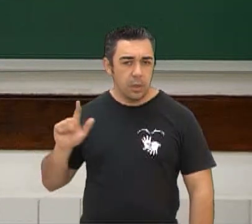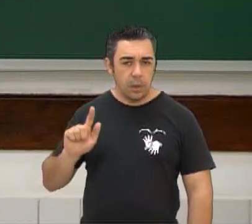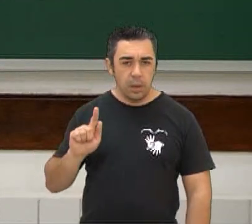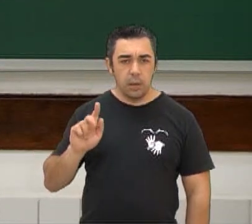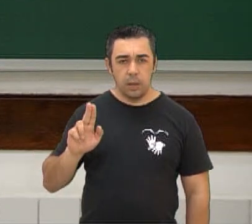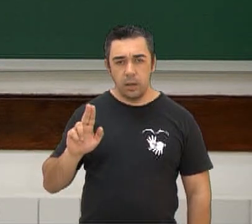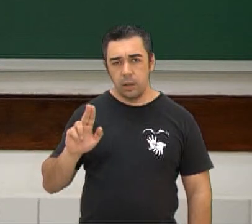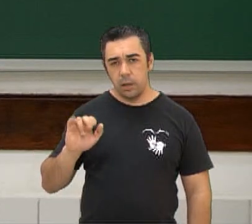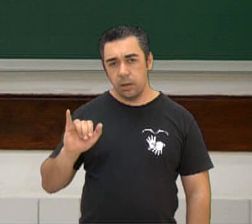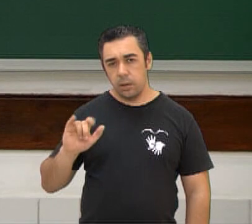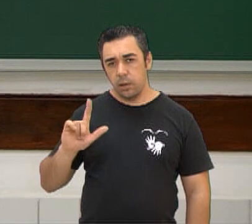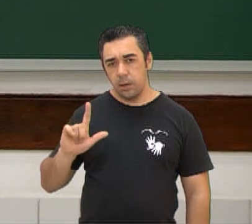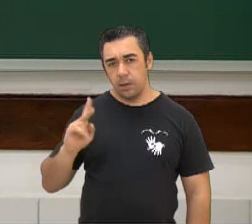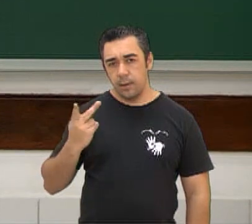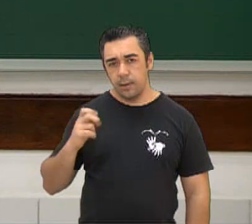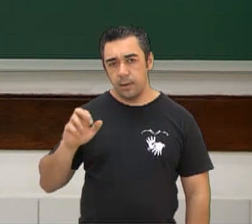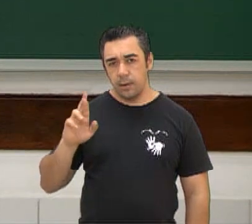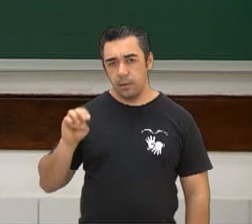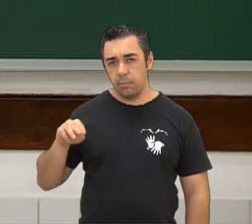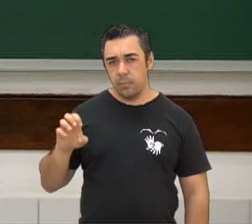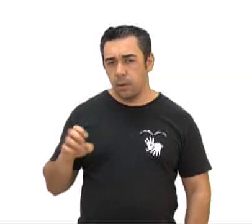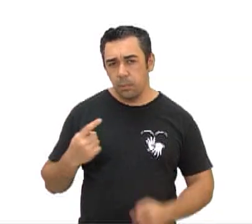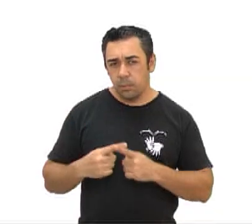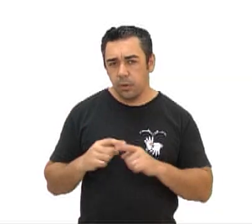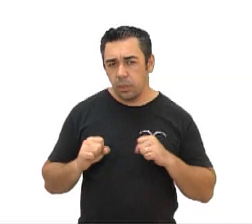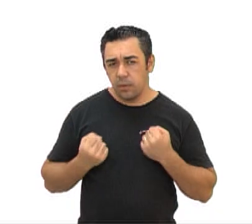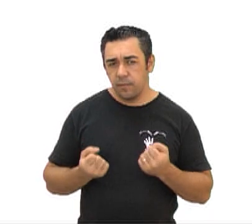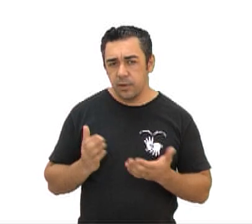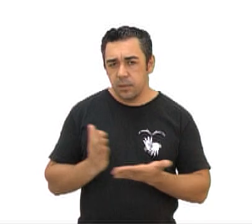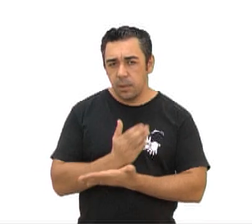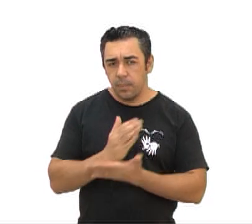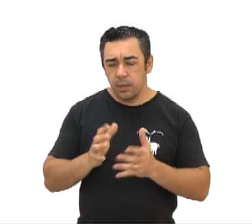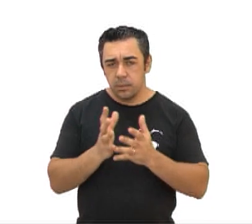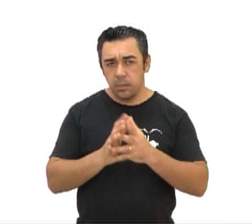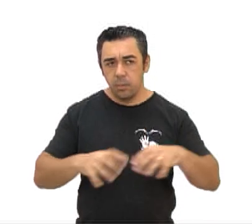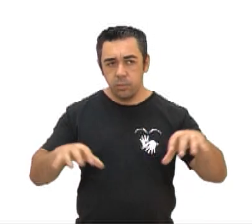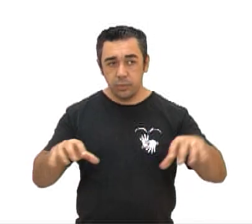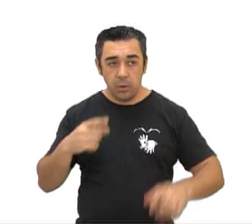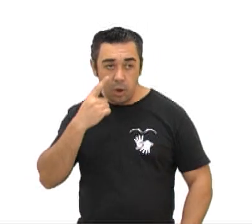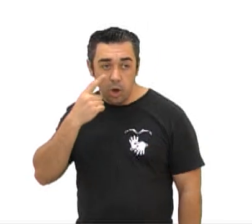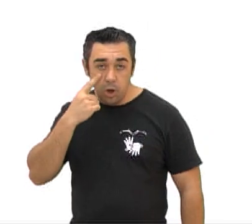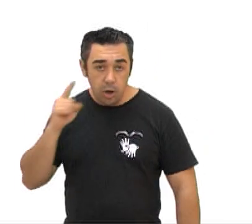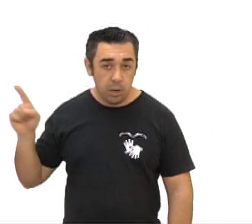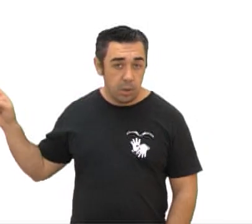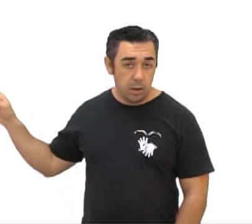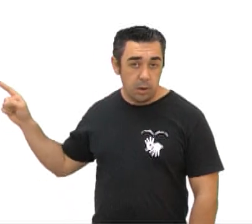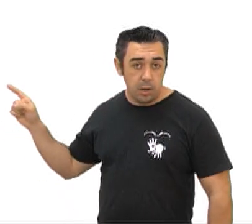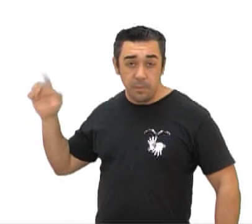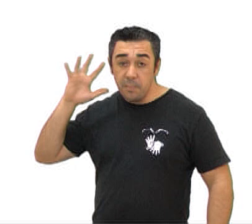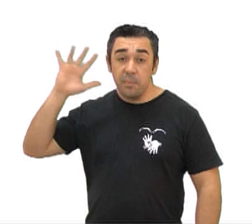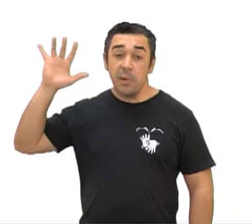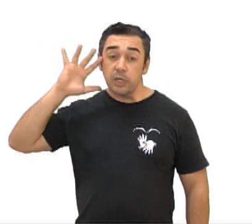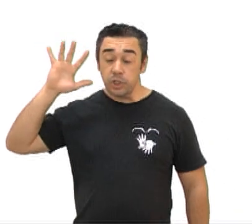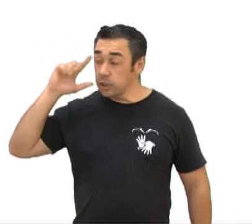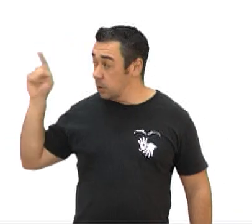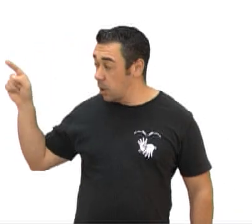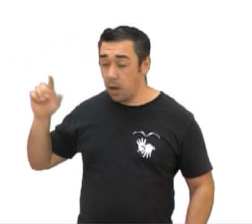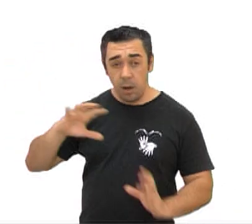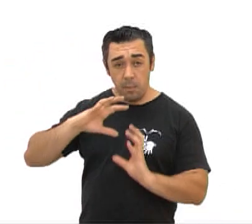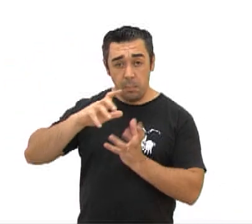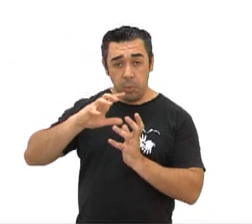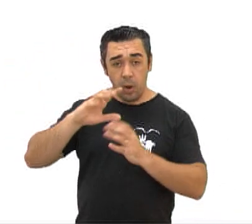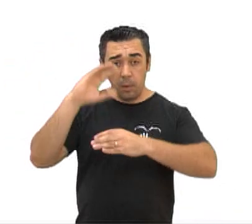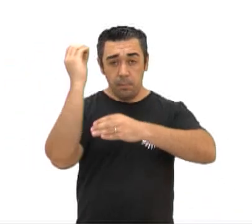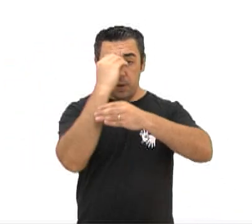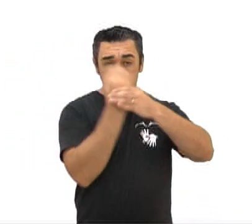nessa ideia da separação. Ele coloca, por exemplo, olha lá, uma bola de basquete. Uma bola